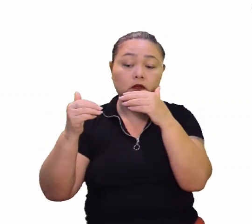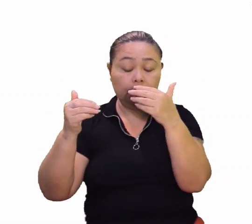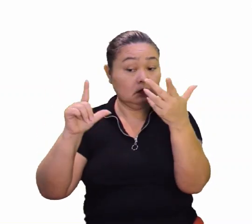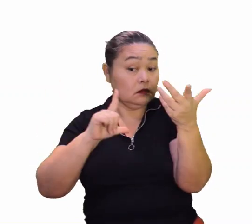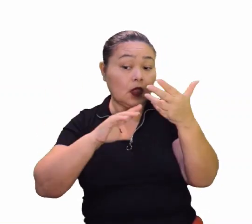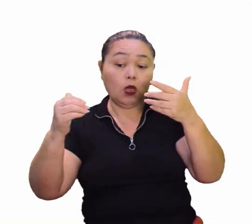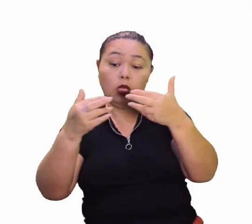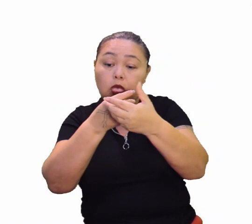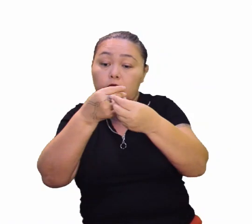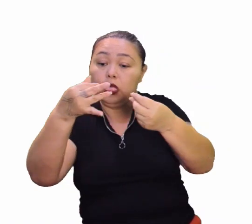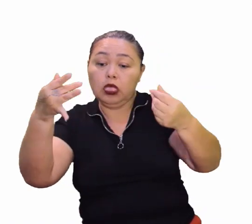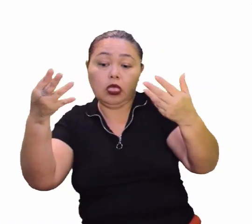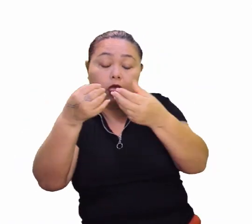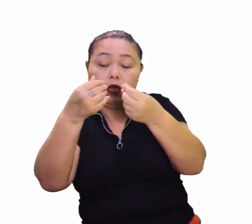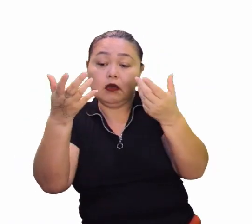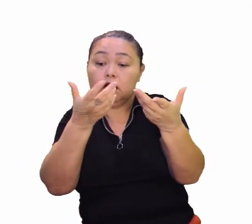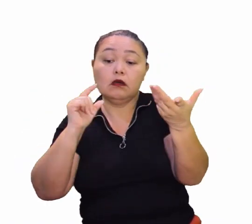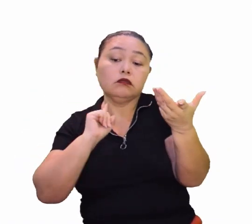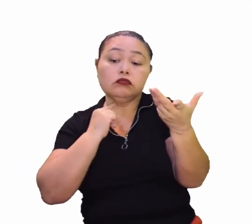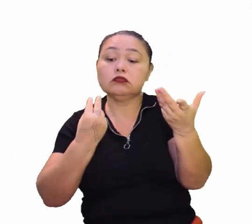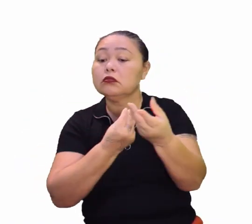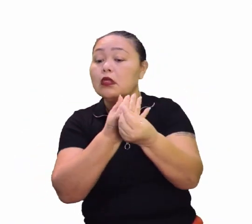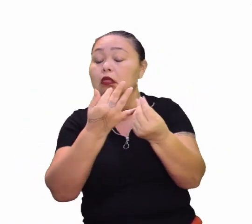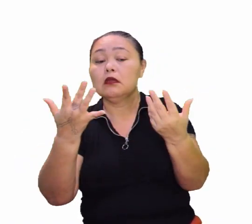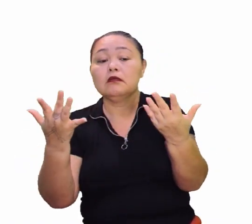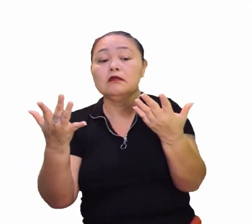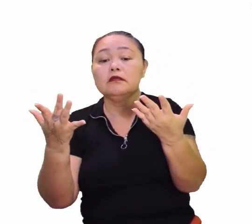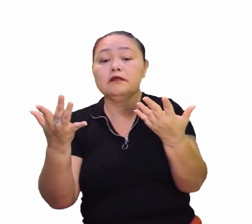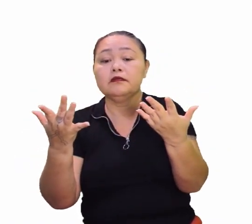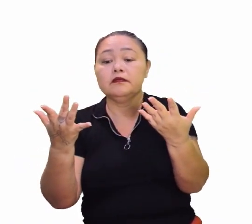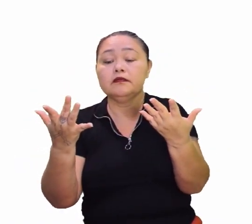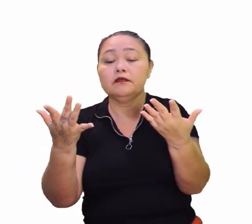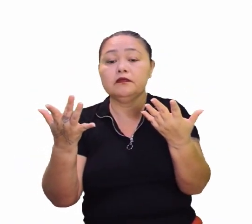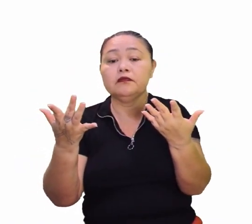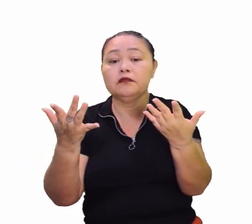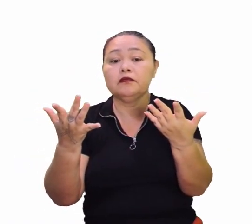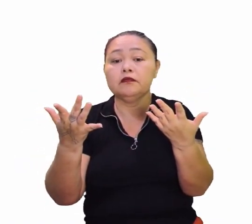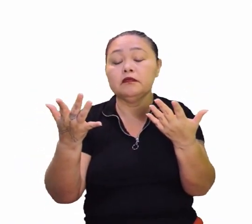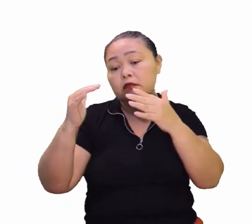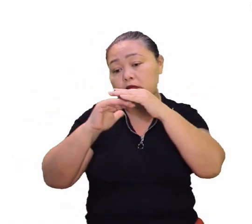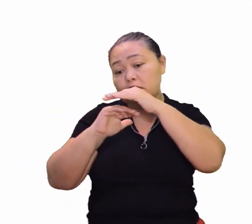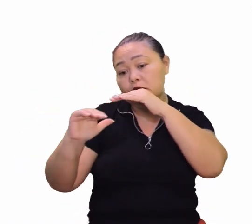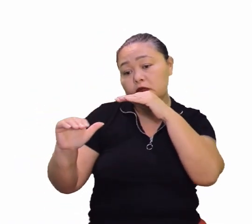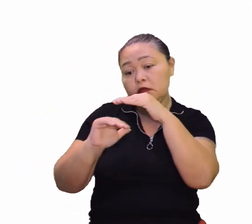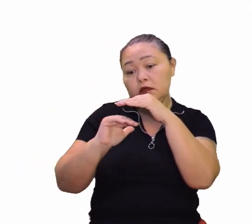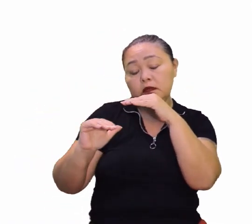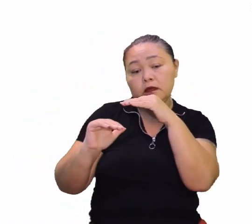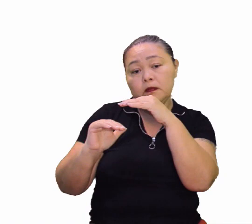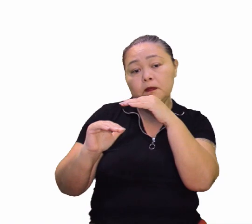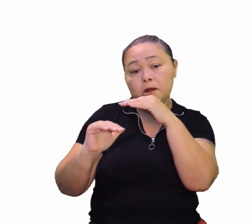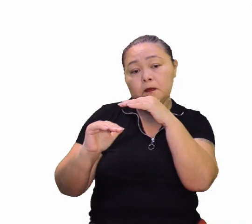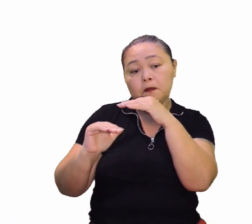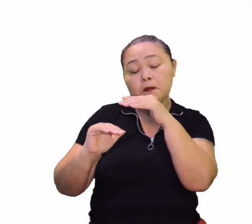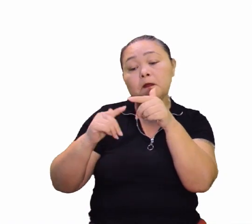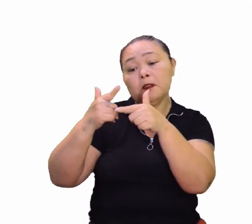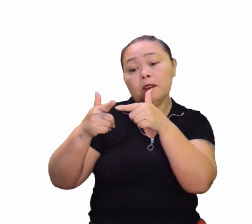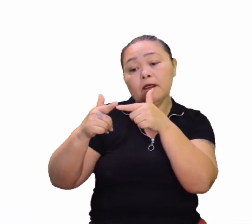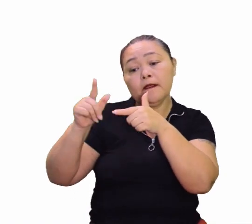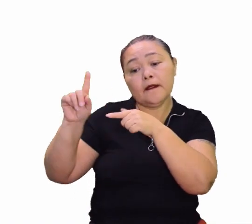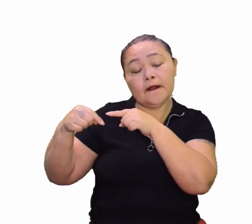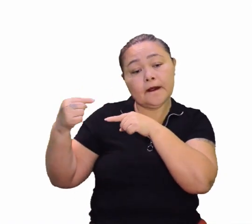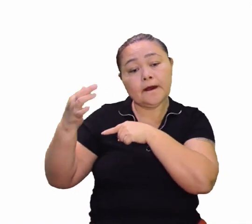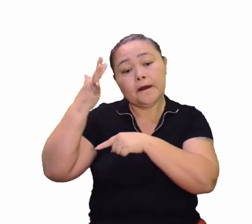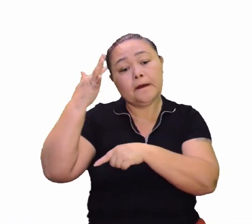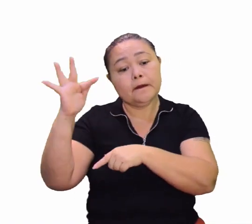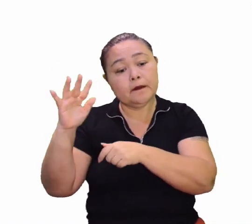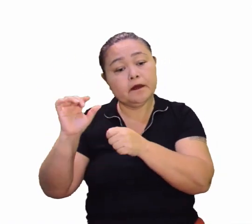que era para dissipar esses poluentes, eles ficam aqui na superfície. E as consequências dele